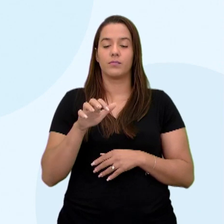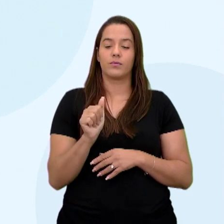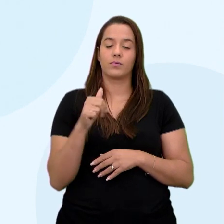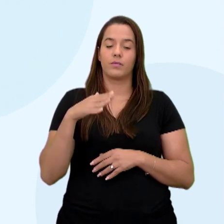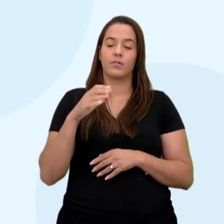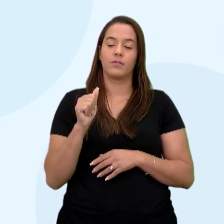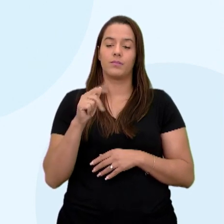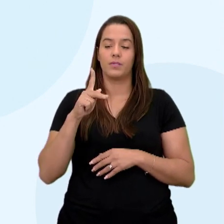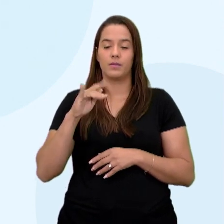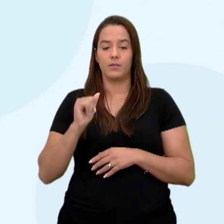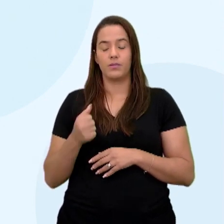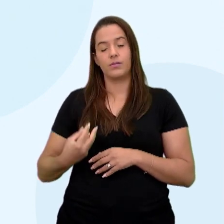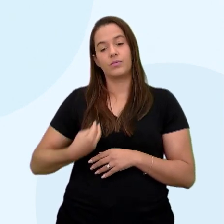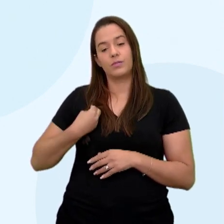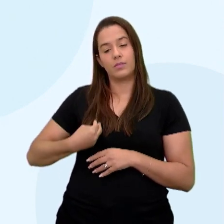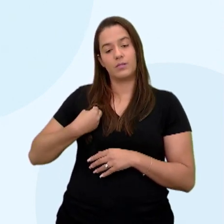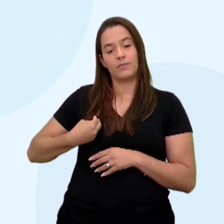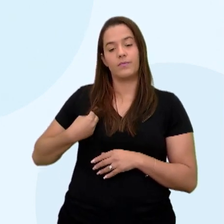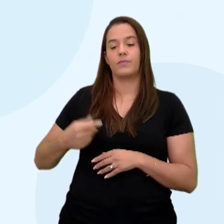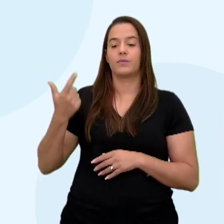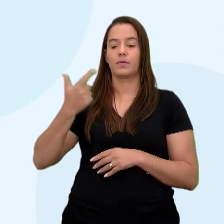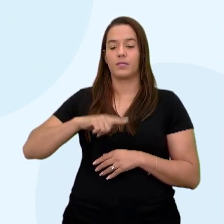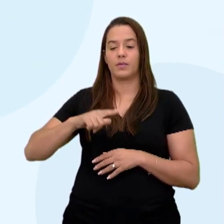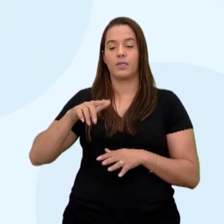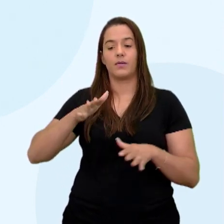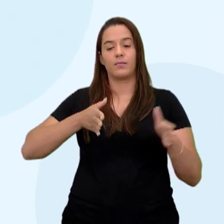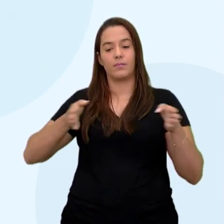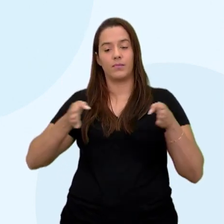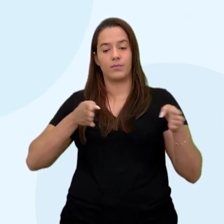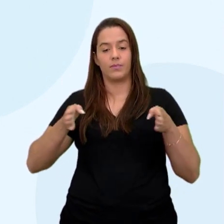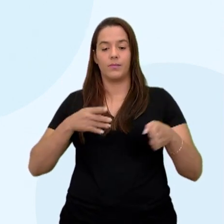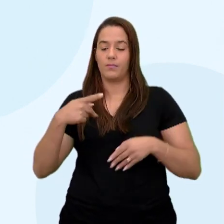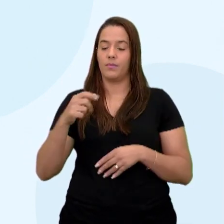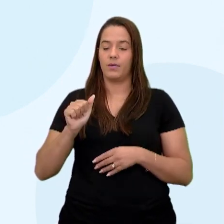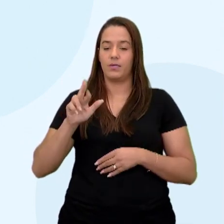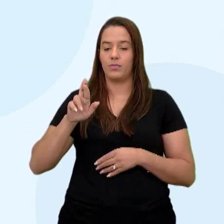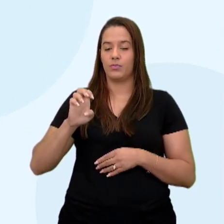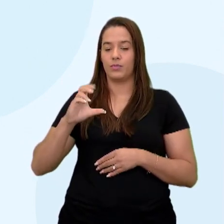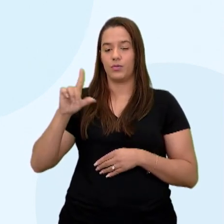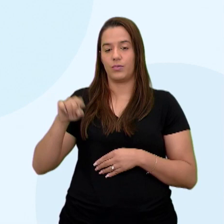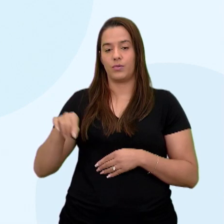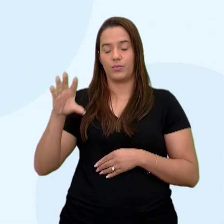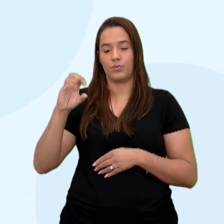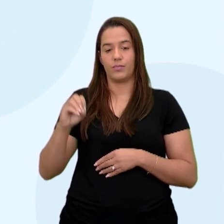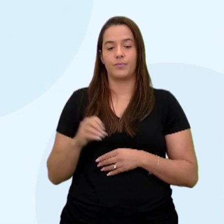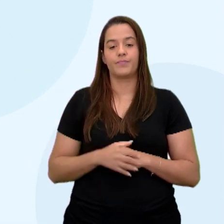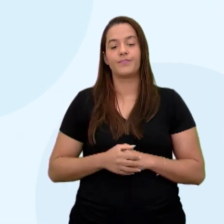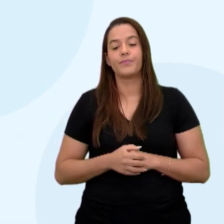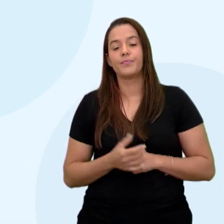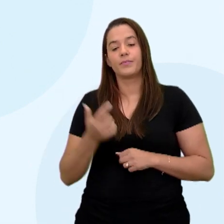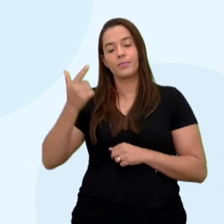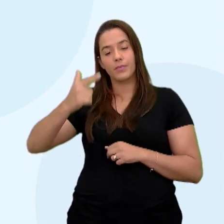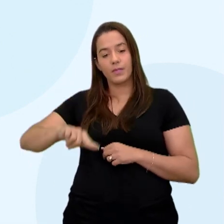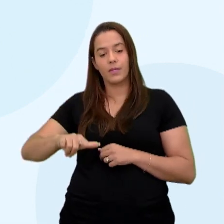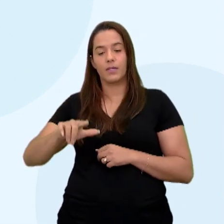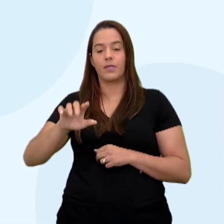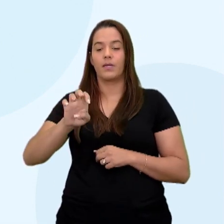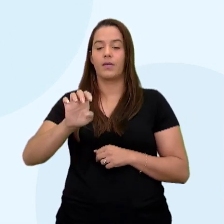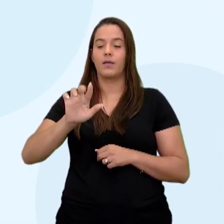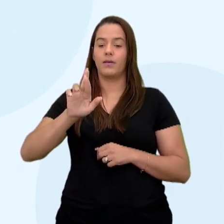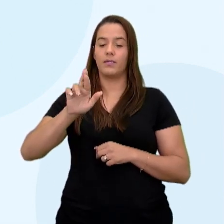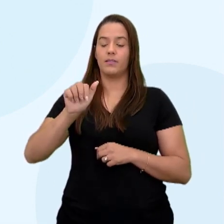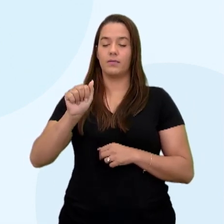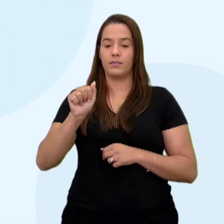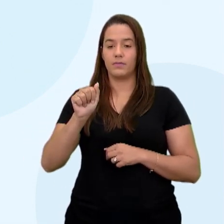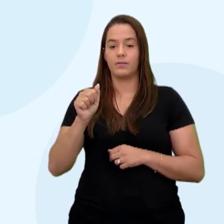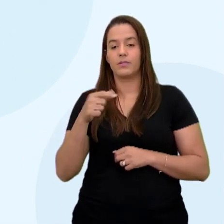dos seres vivos aí que aparecem na fase do Paleozoico. E aí nós temos eras que aparecem no Arqueano e